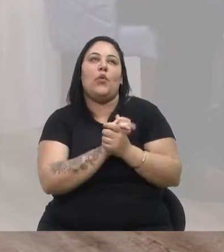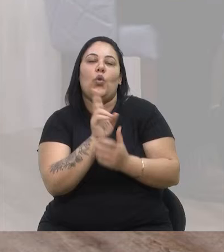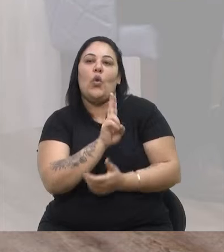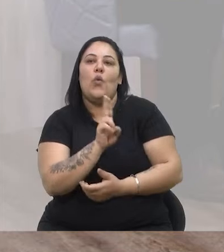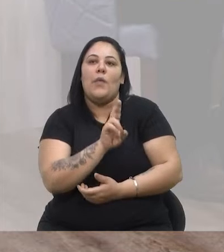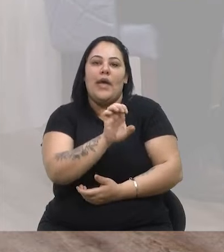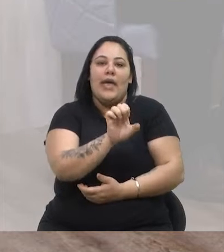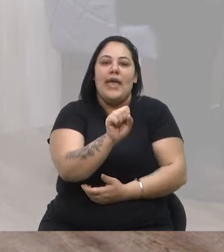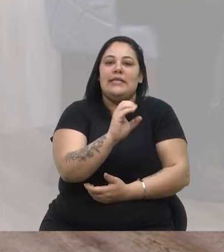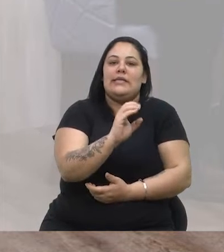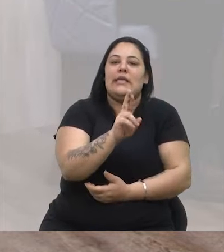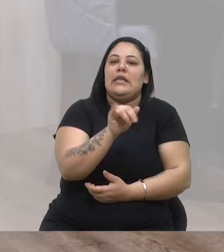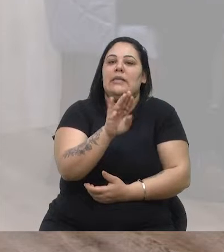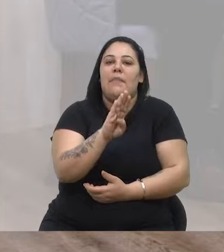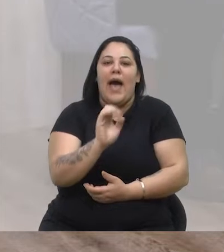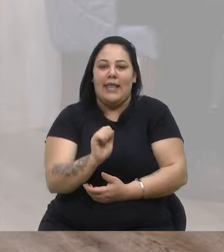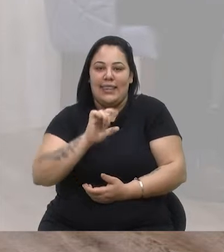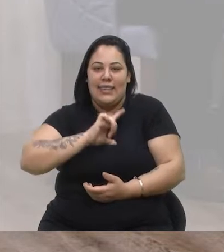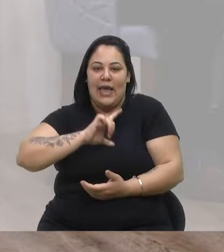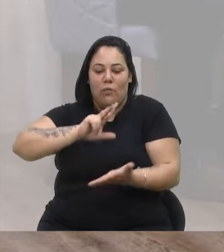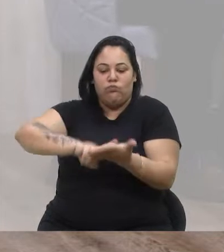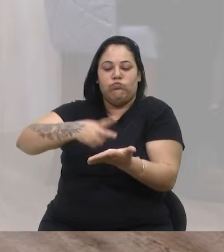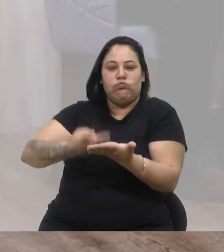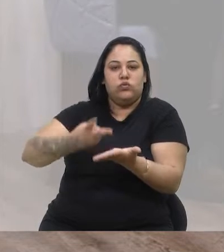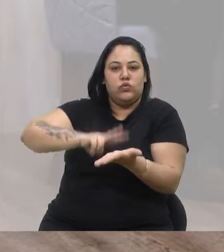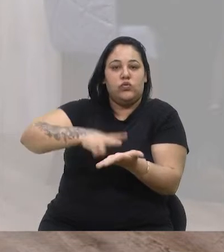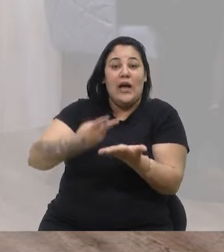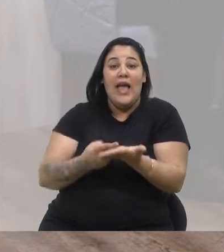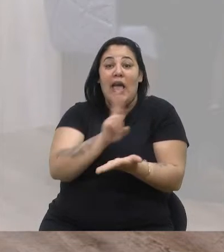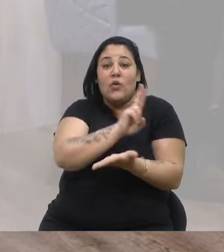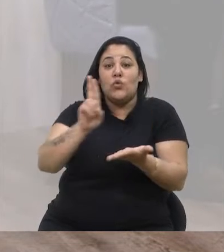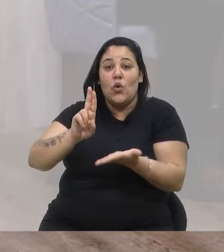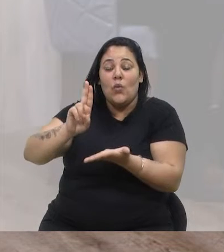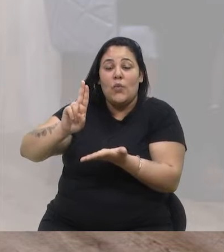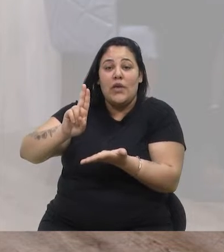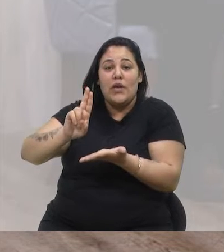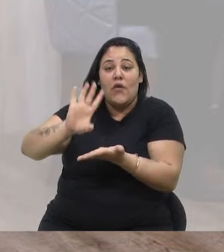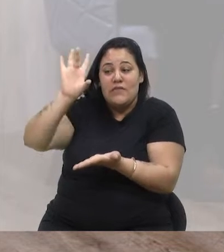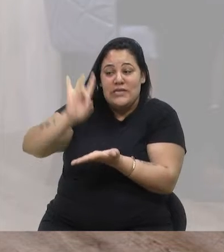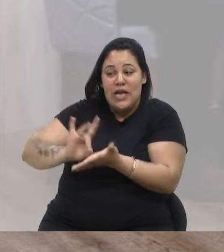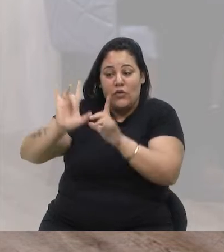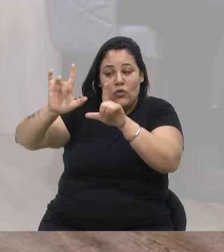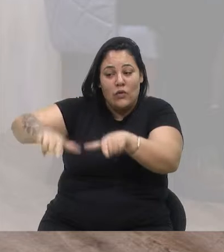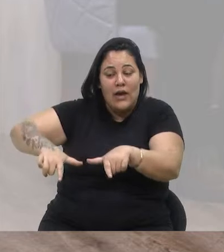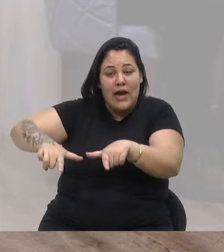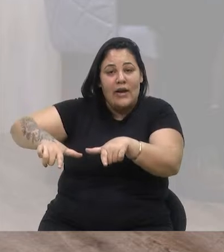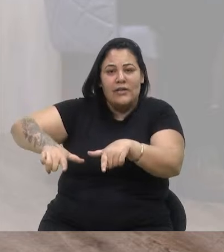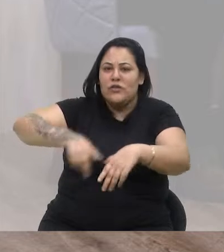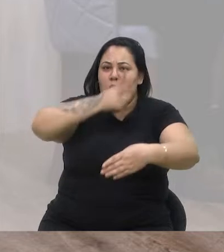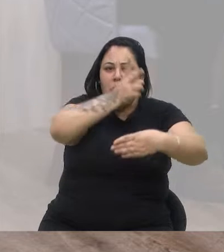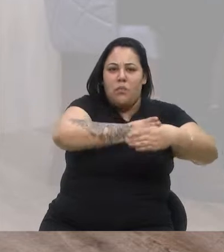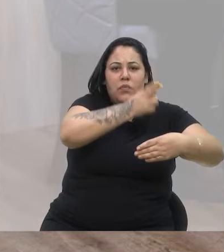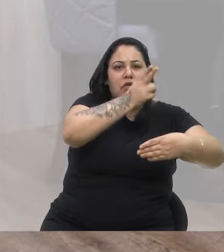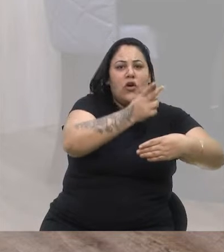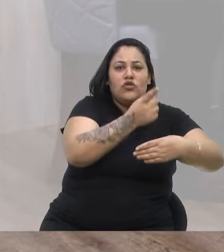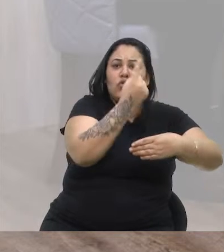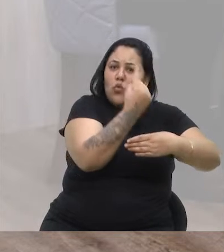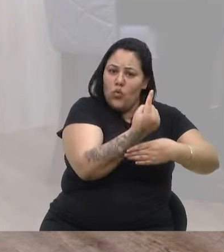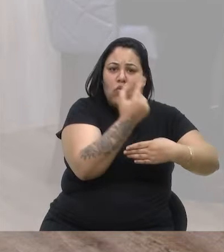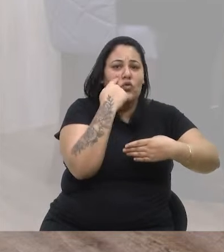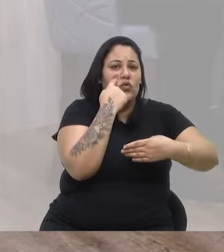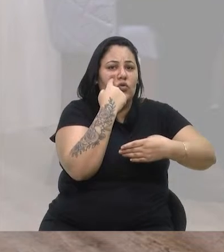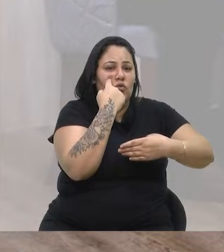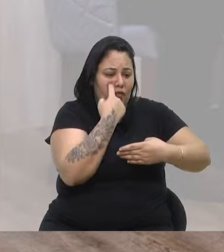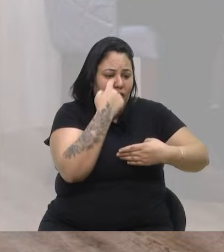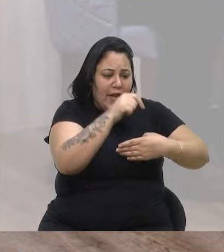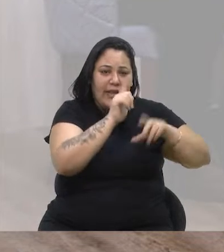mas o nome, por exemplo, escriba Ikal, né? São os nomes típicos do lugar. Então, todo o tempo, desde o episódio